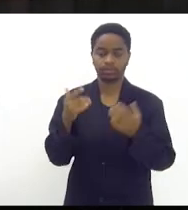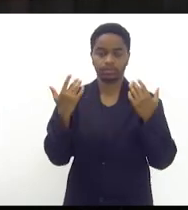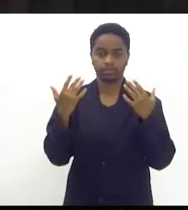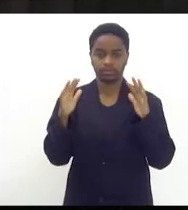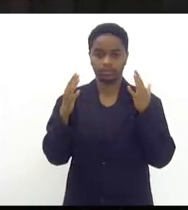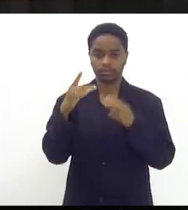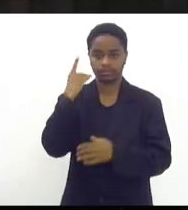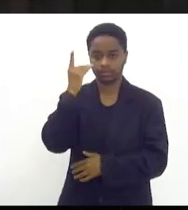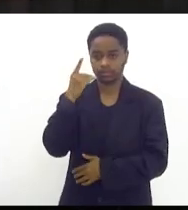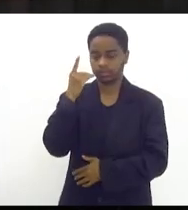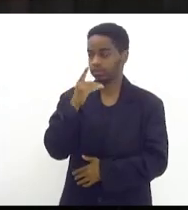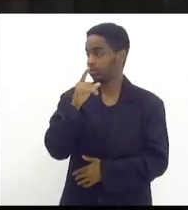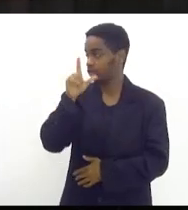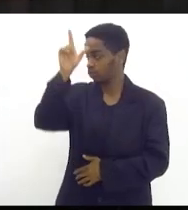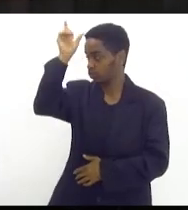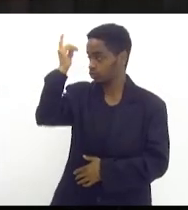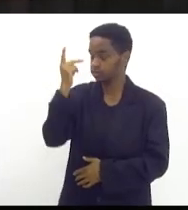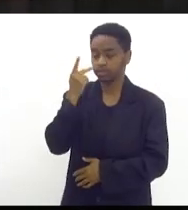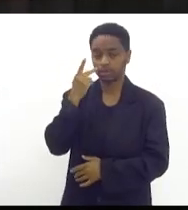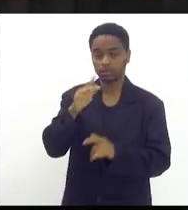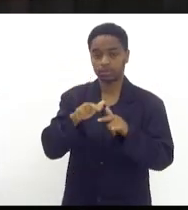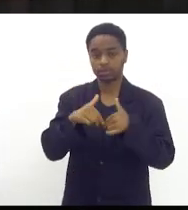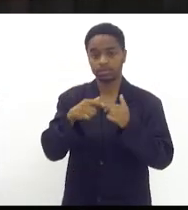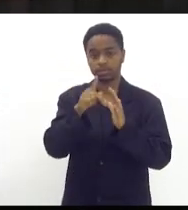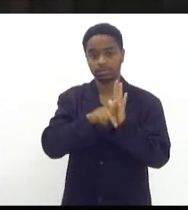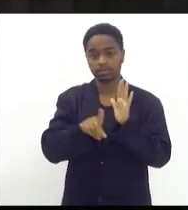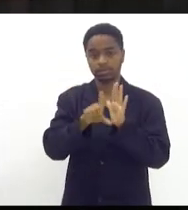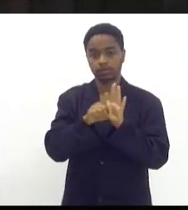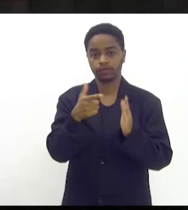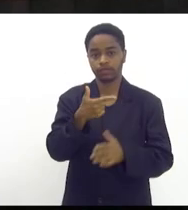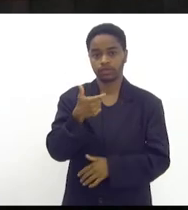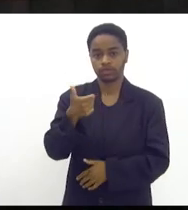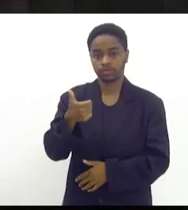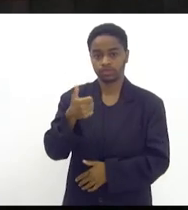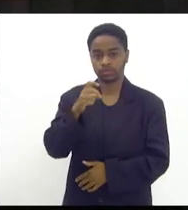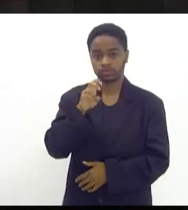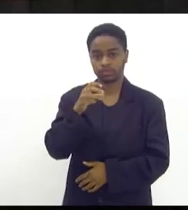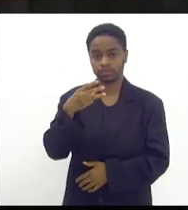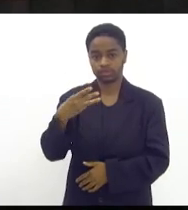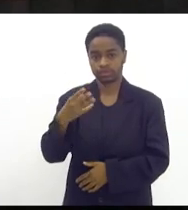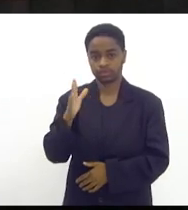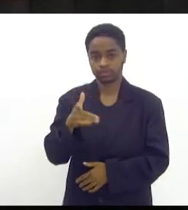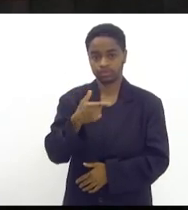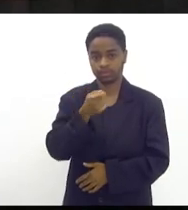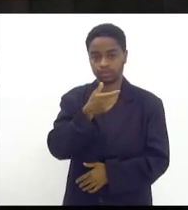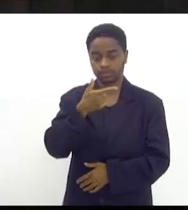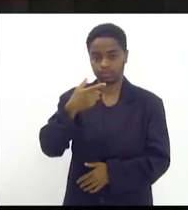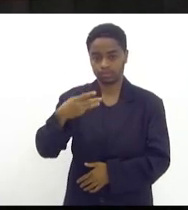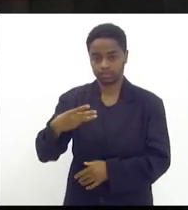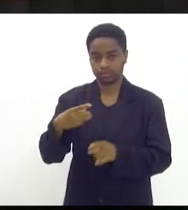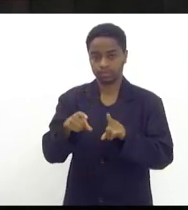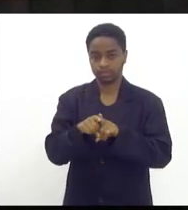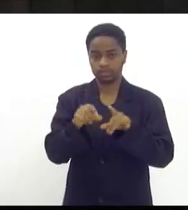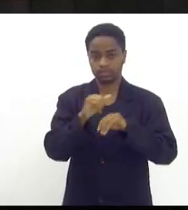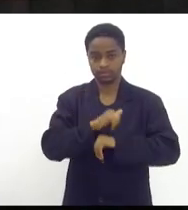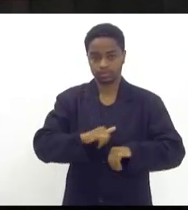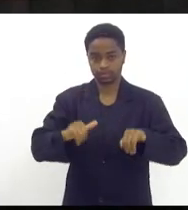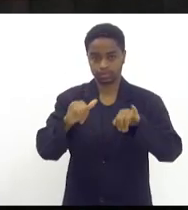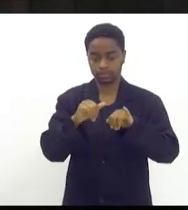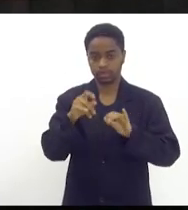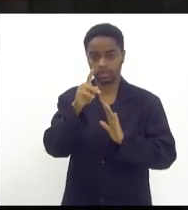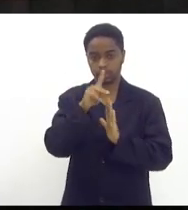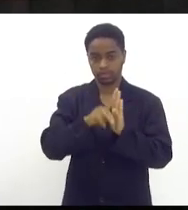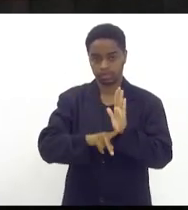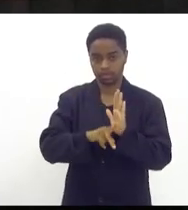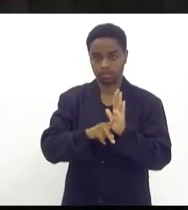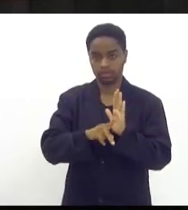parabenizar o deputado doutor Luiz Paulo pelo projeto de lei 2153 de 2023, dizer que é um